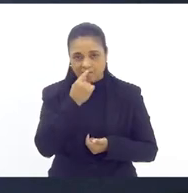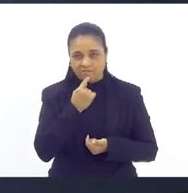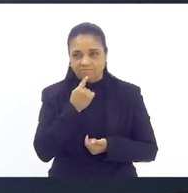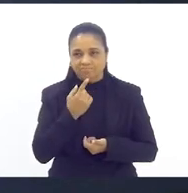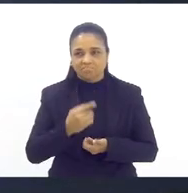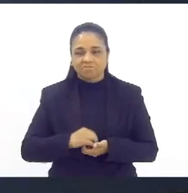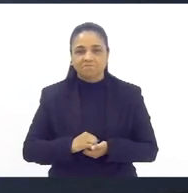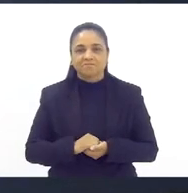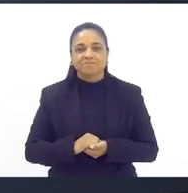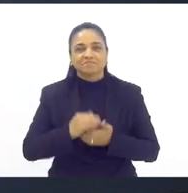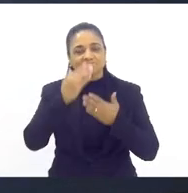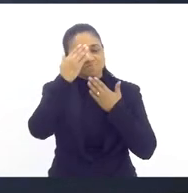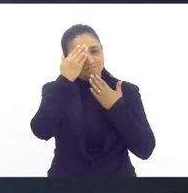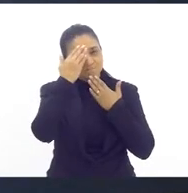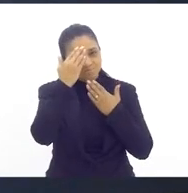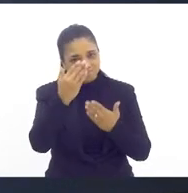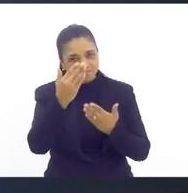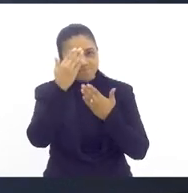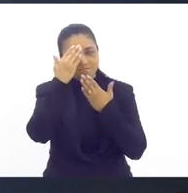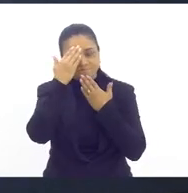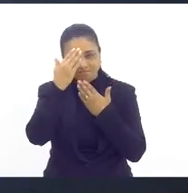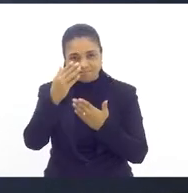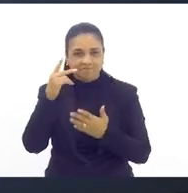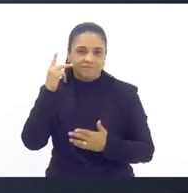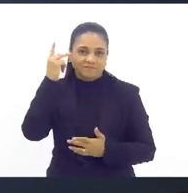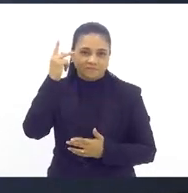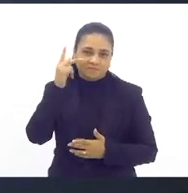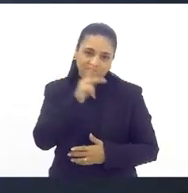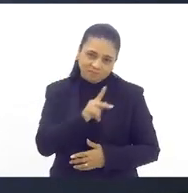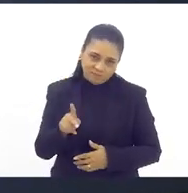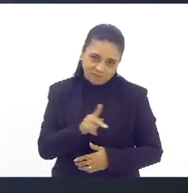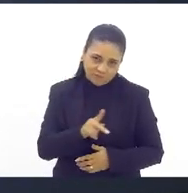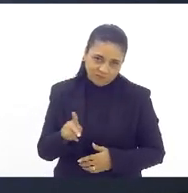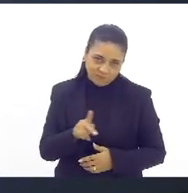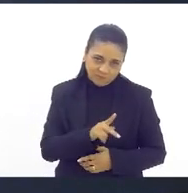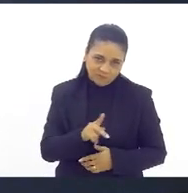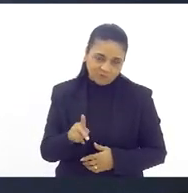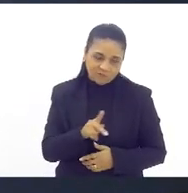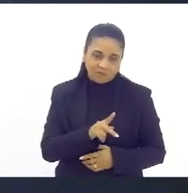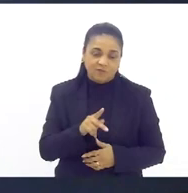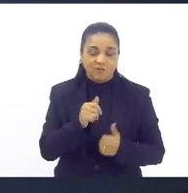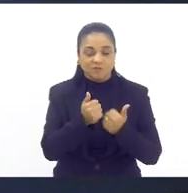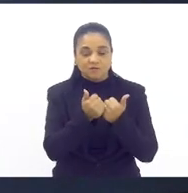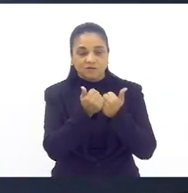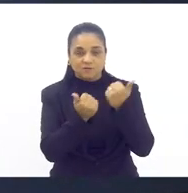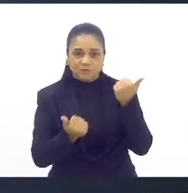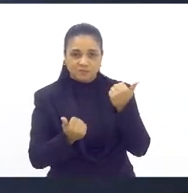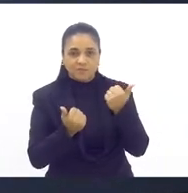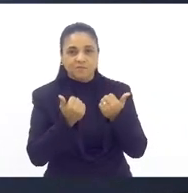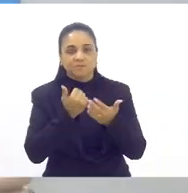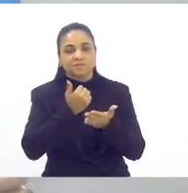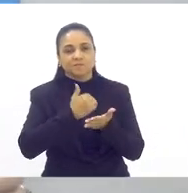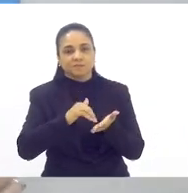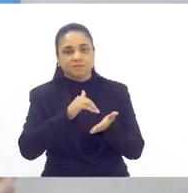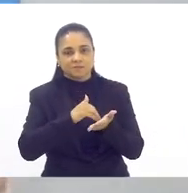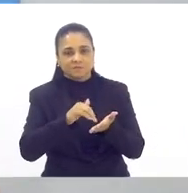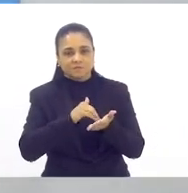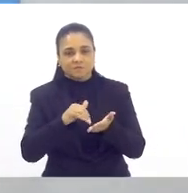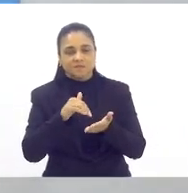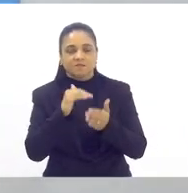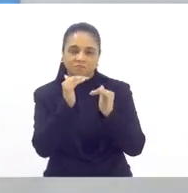OK obrigada obrigada Professor Eu sou secretário do ensino superior de pesquisa